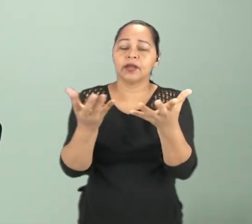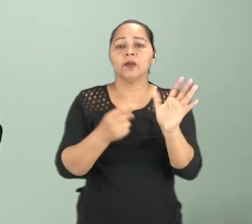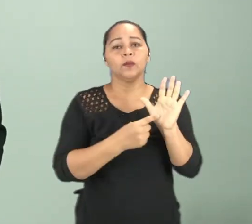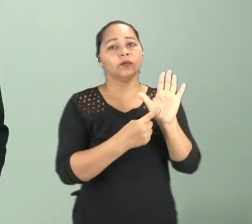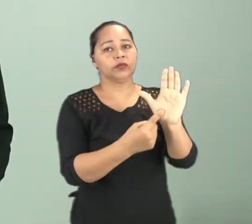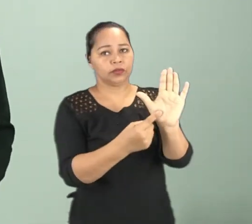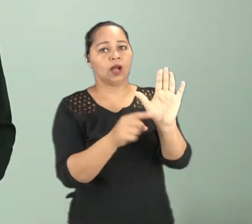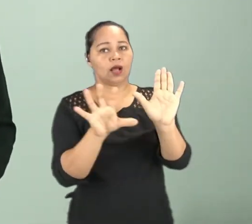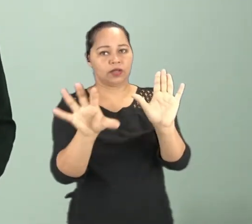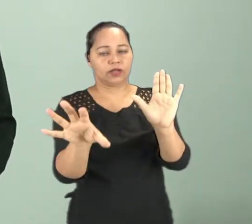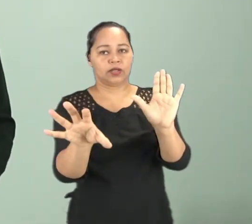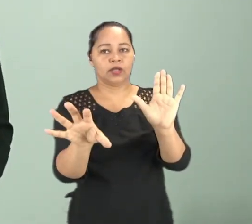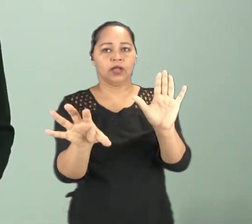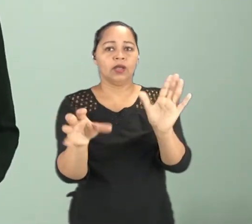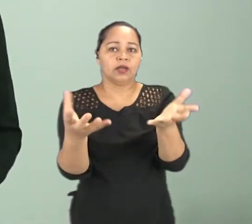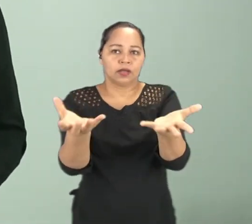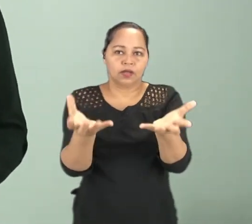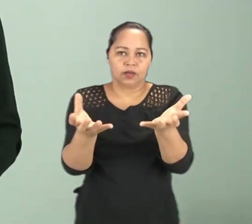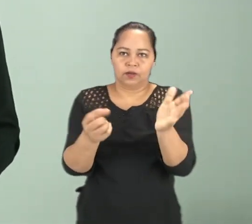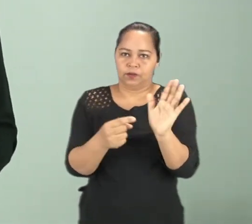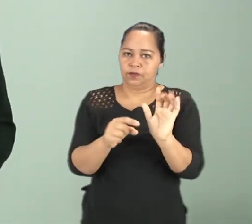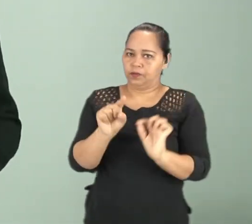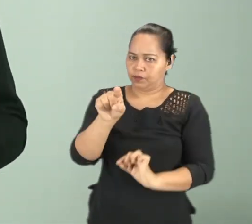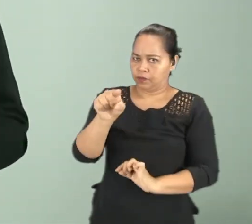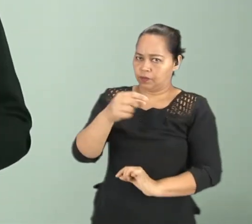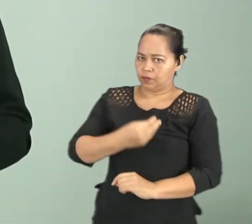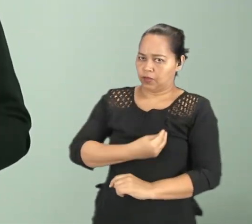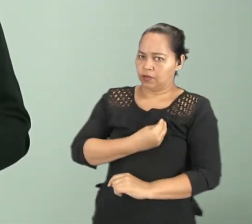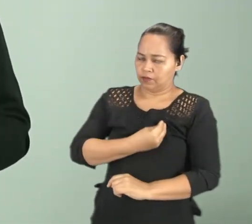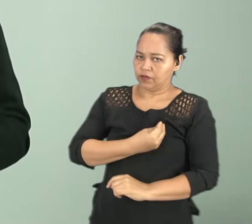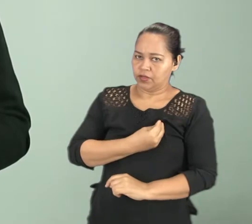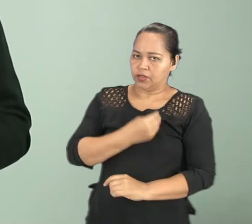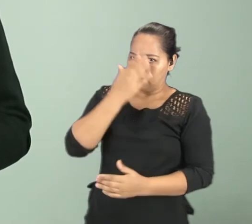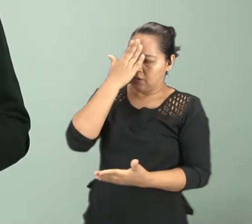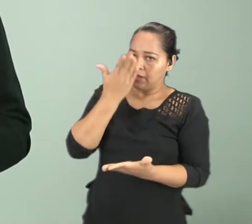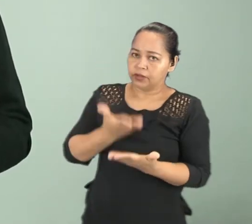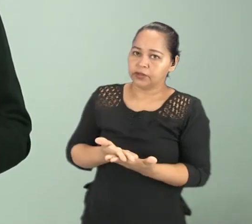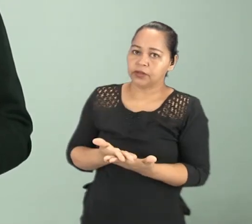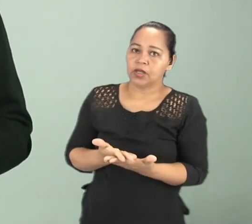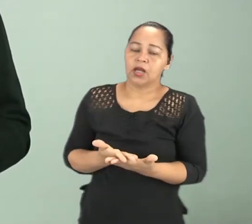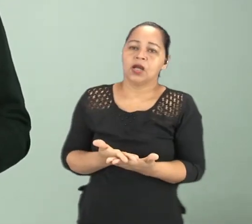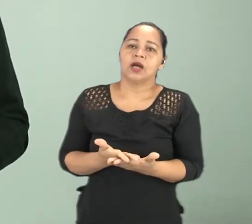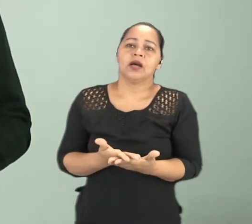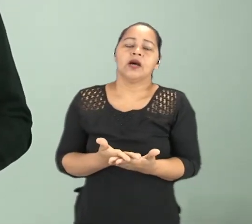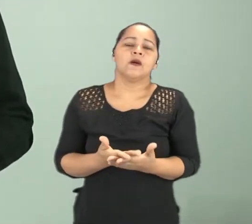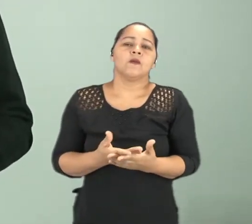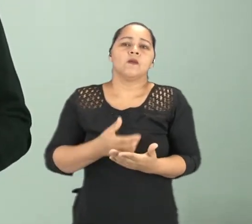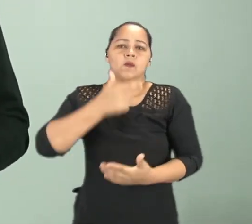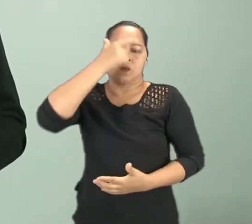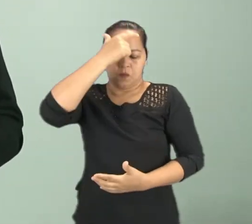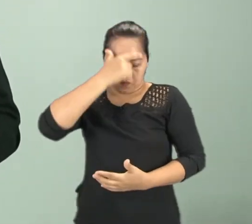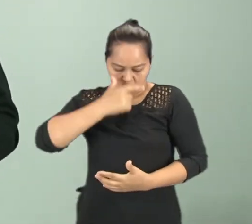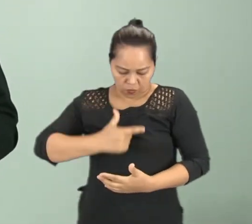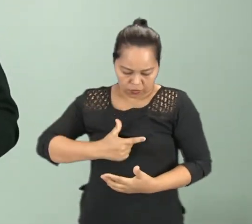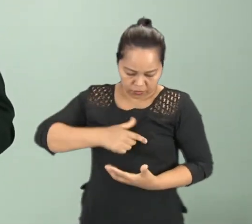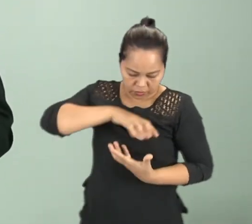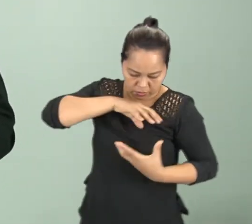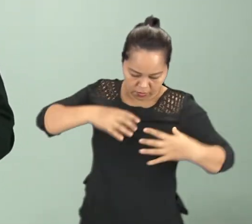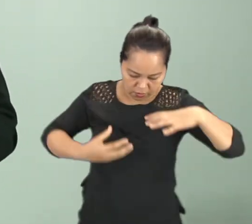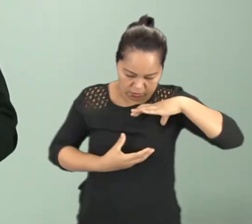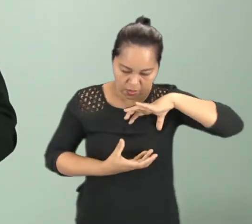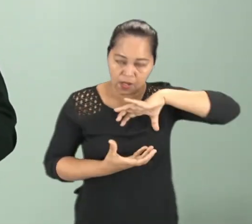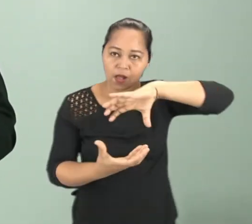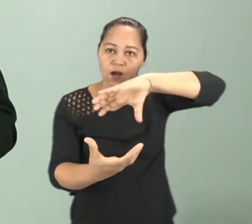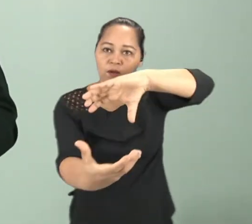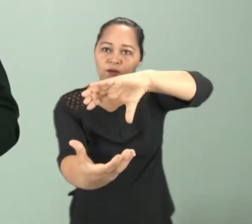muito quem é você. Tudo aquilo que eu acredito, revela quem eu sou também para o outro. Isso